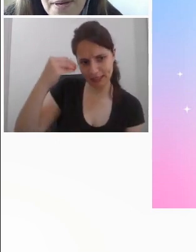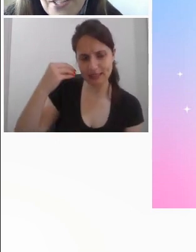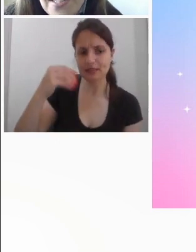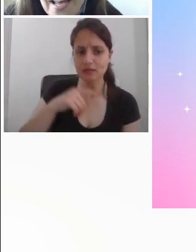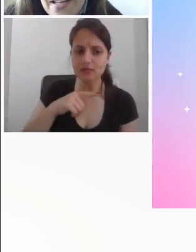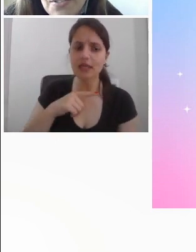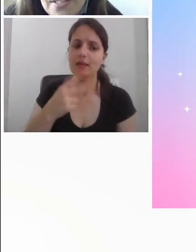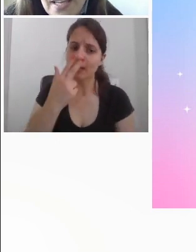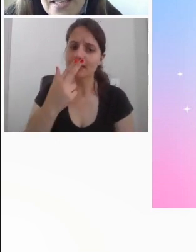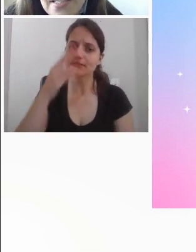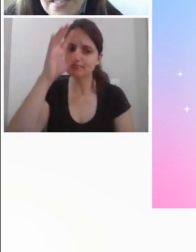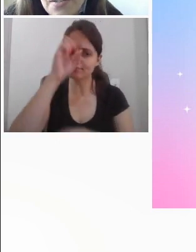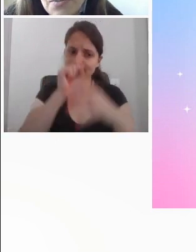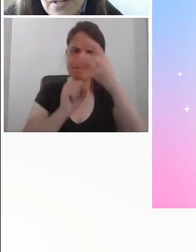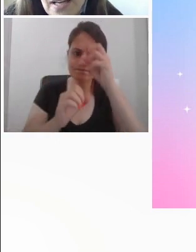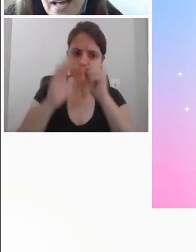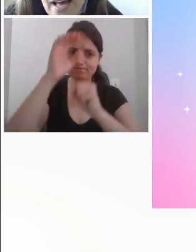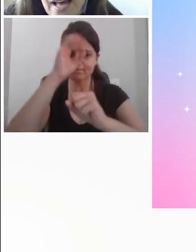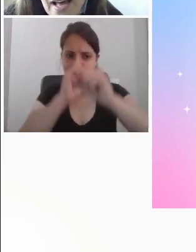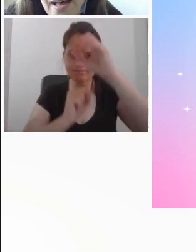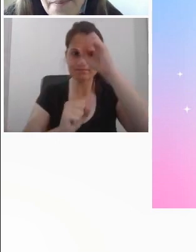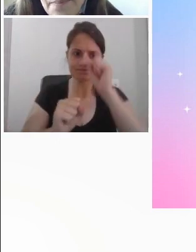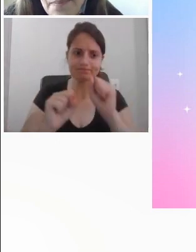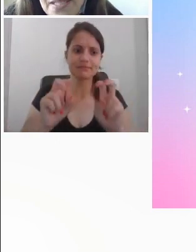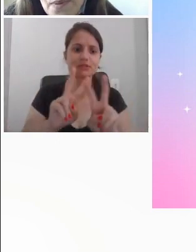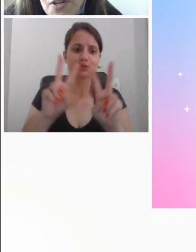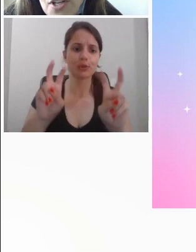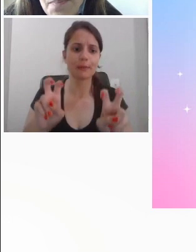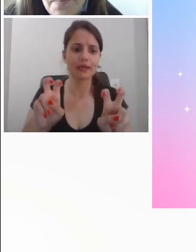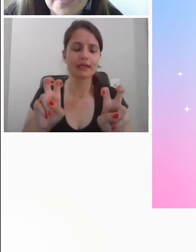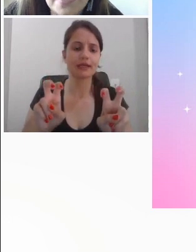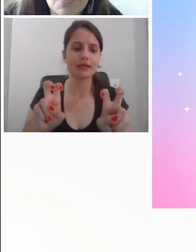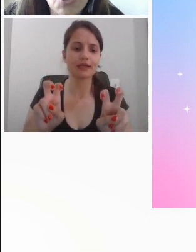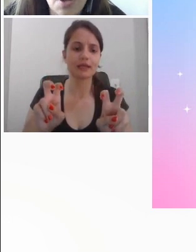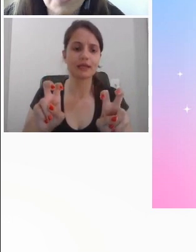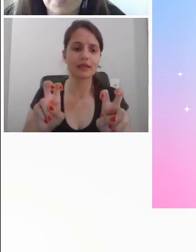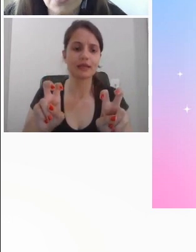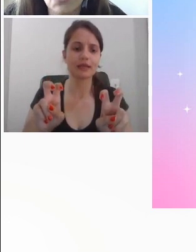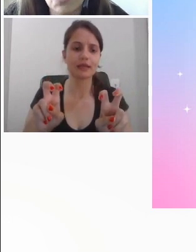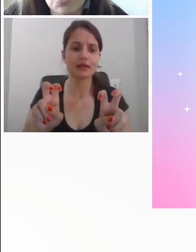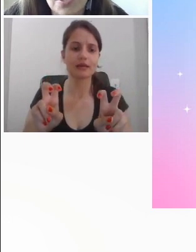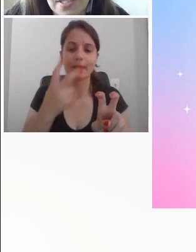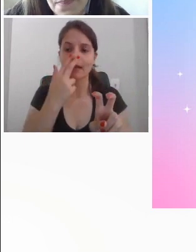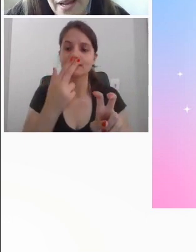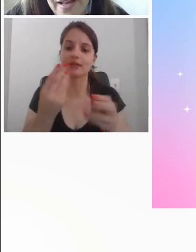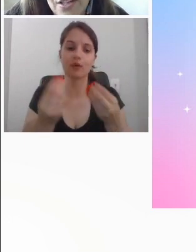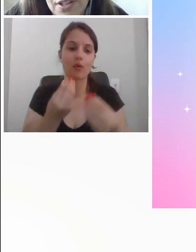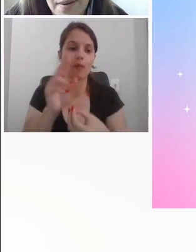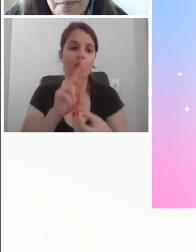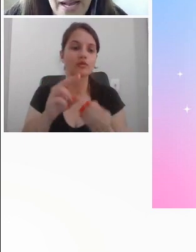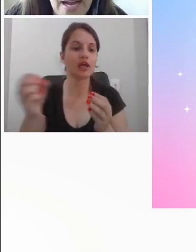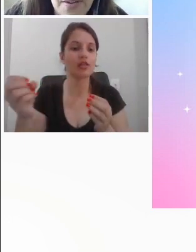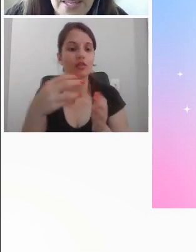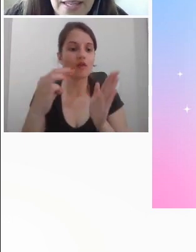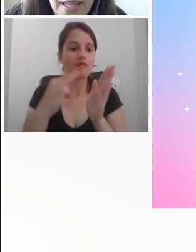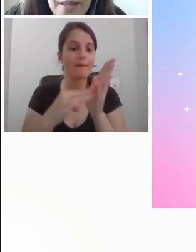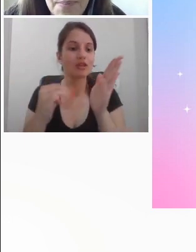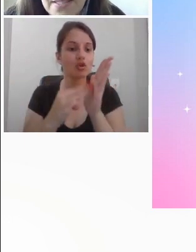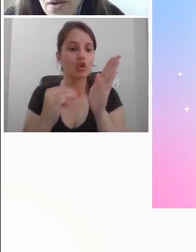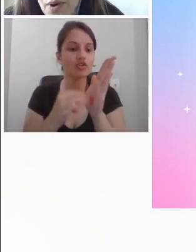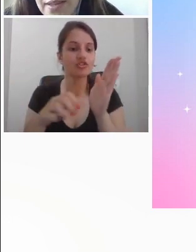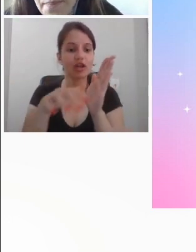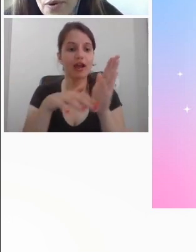Alguns aprendizados em relação a principalmente implementação de novas metodologias para áreas de trabalho